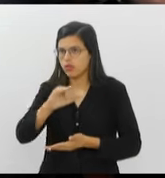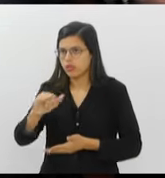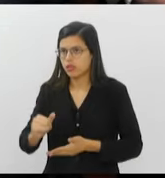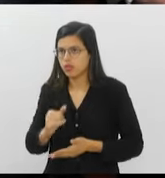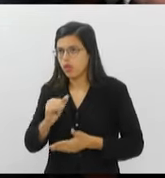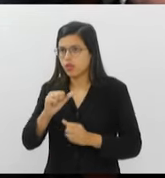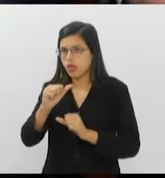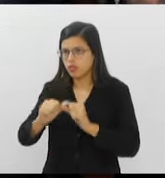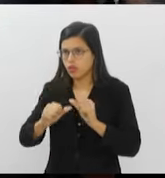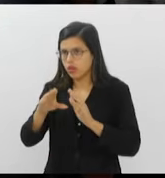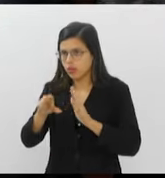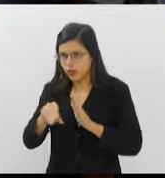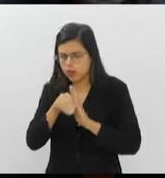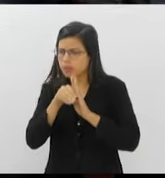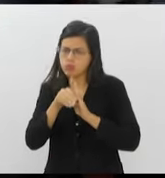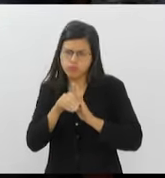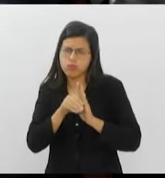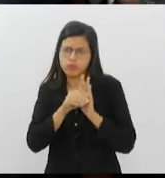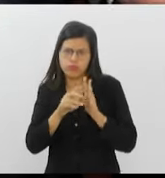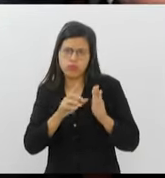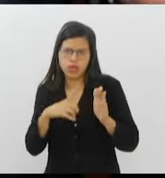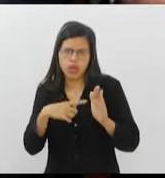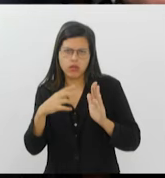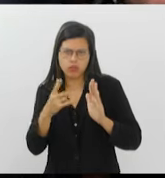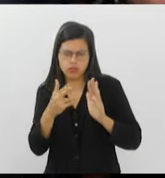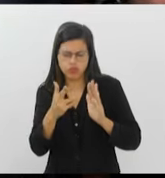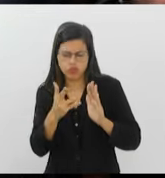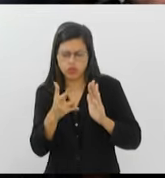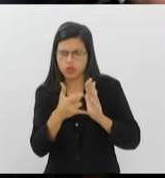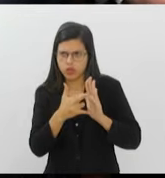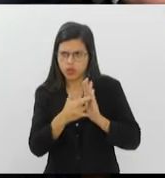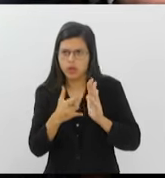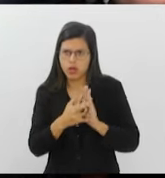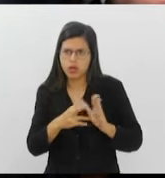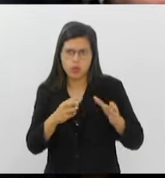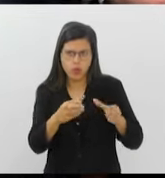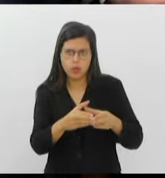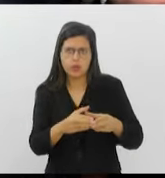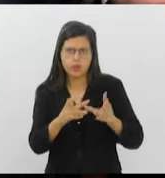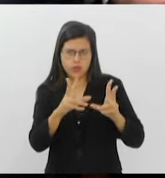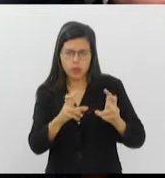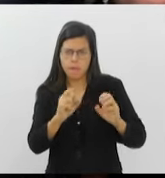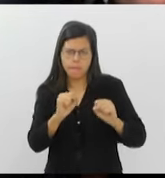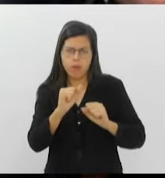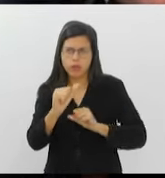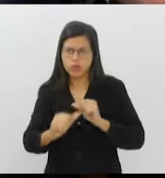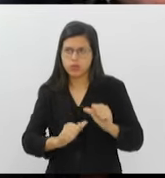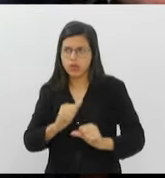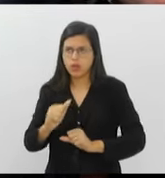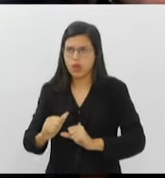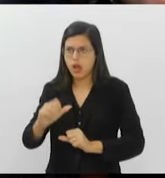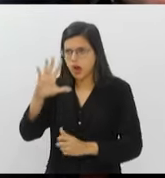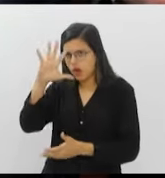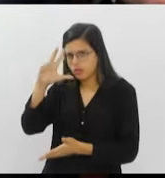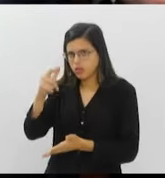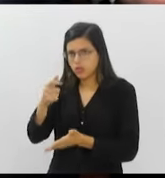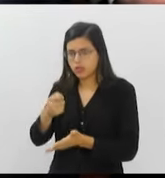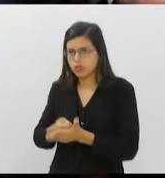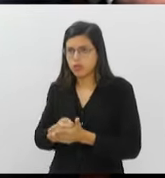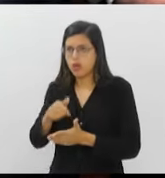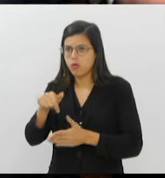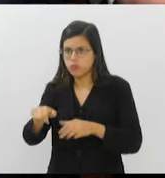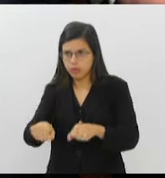emenda, o que é lícito, legítimo, é regimental. Qualquer comissão temática pode alterar. A decisão soberana passa a ser do plenário, é o